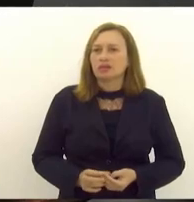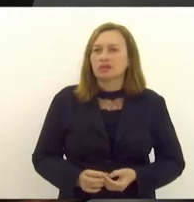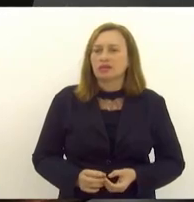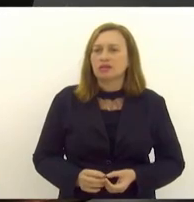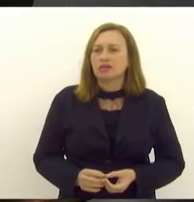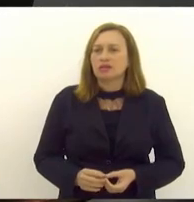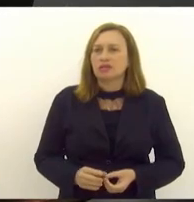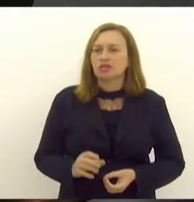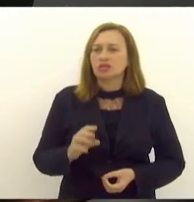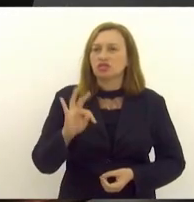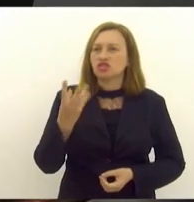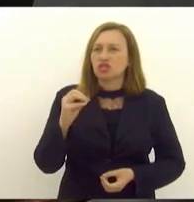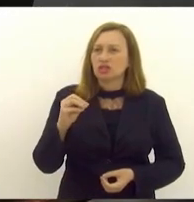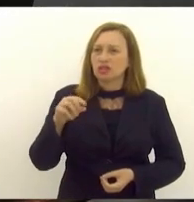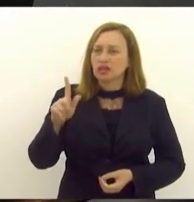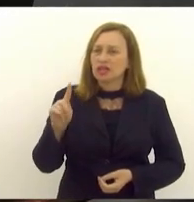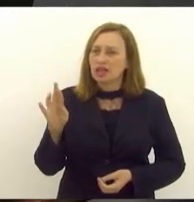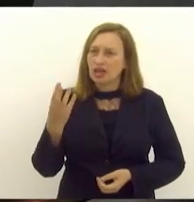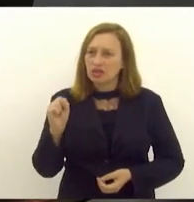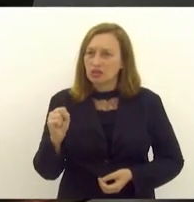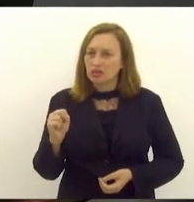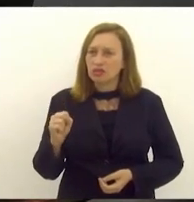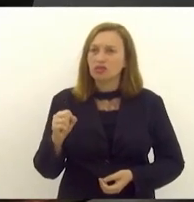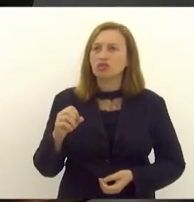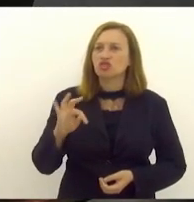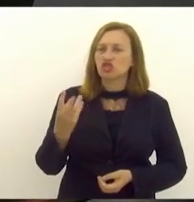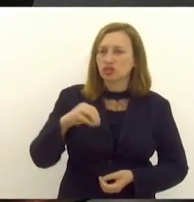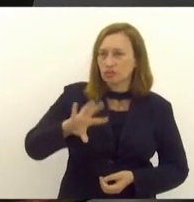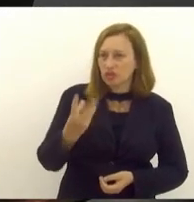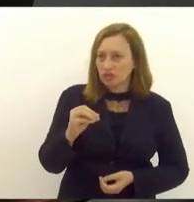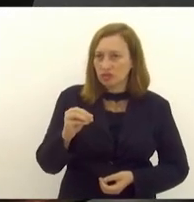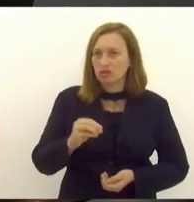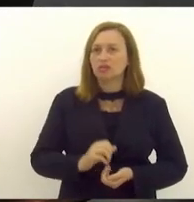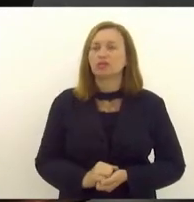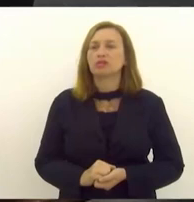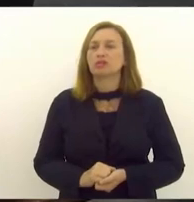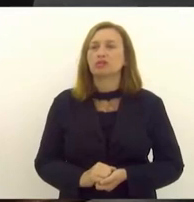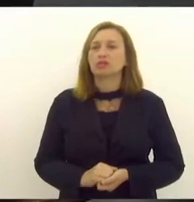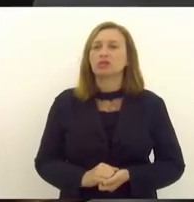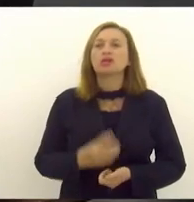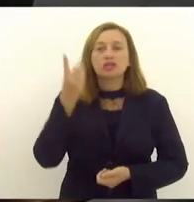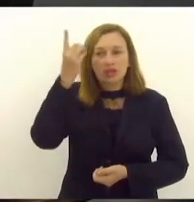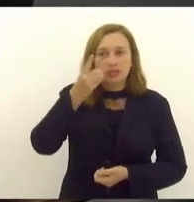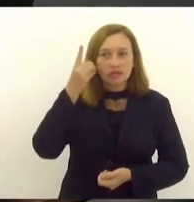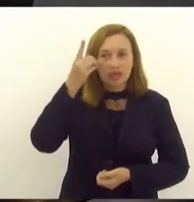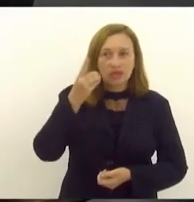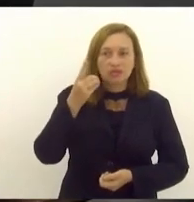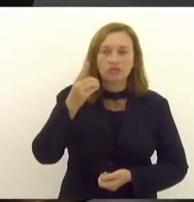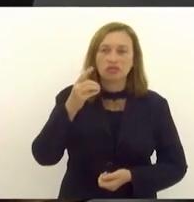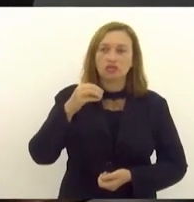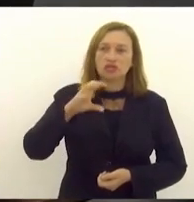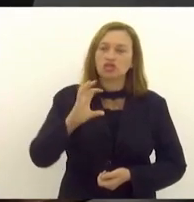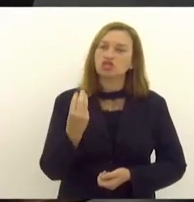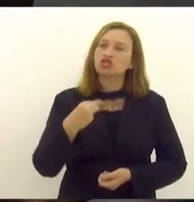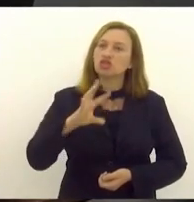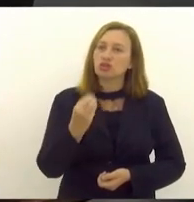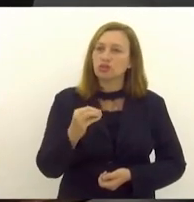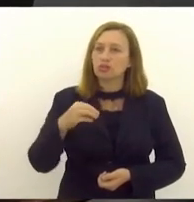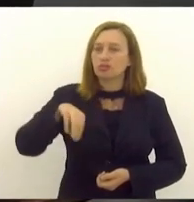Thiago aliaço Chico Machado meu nome Deputado Chico Machado